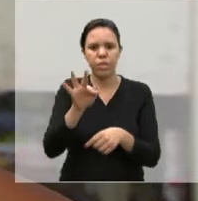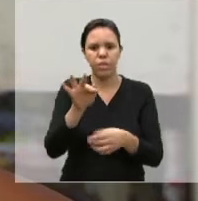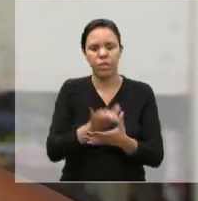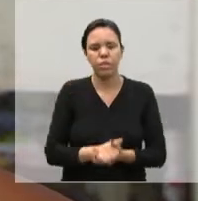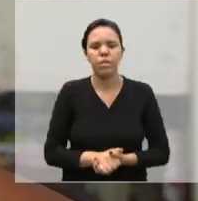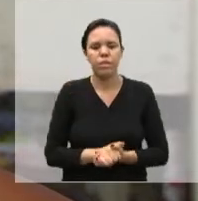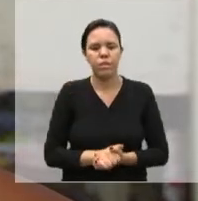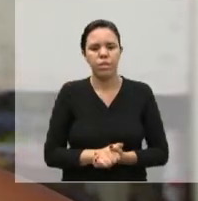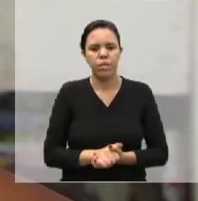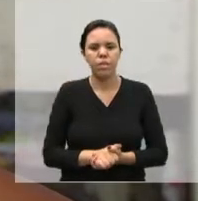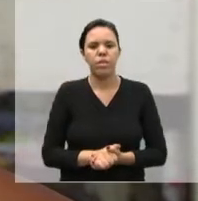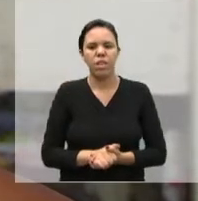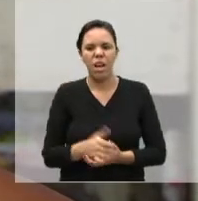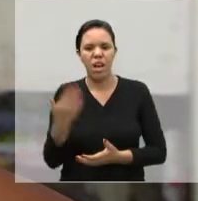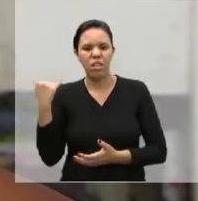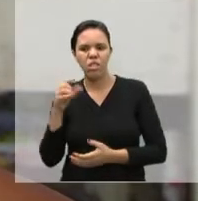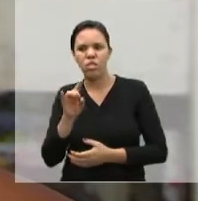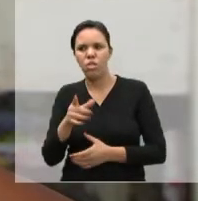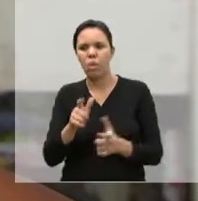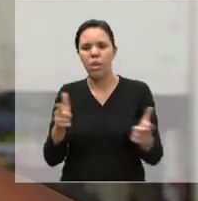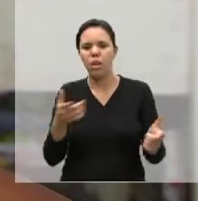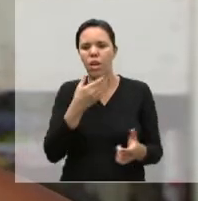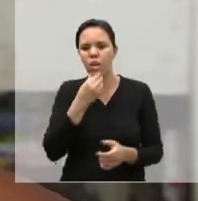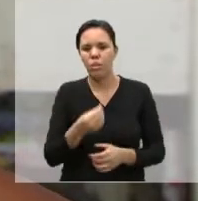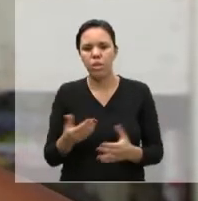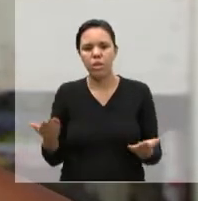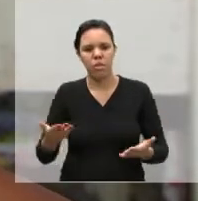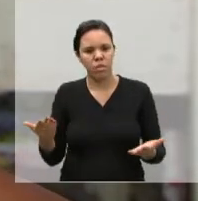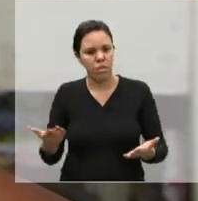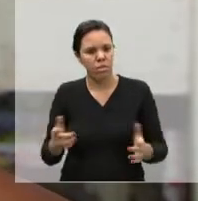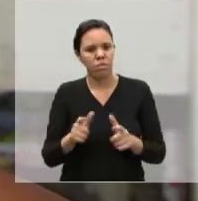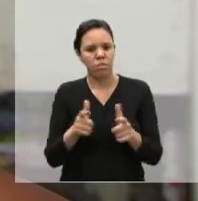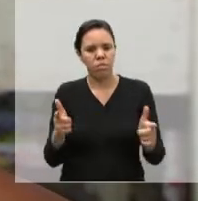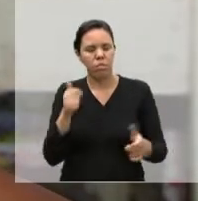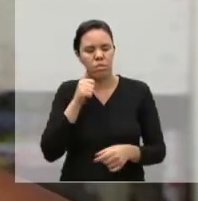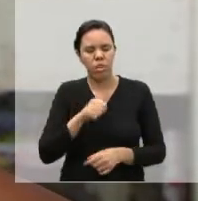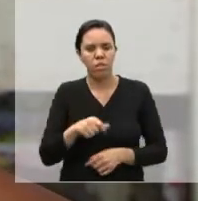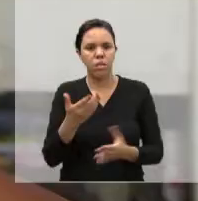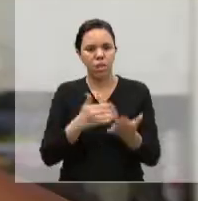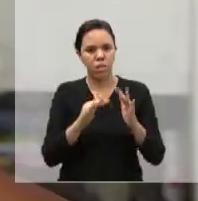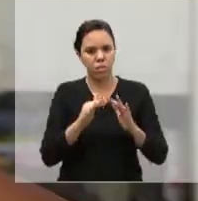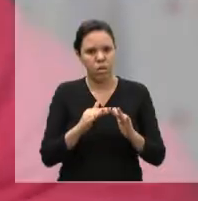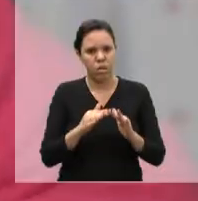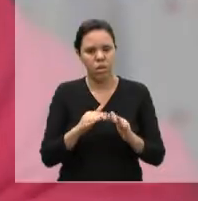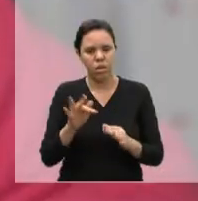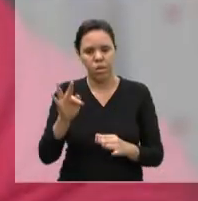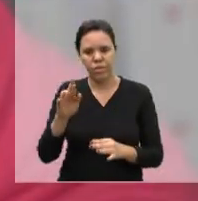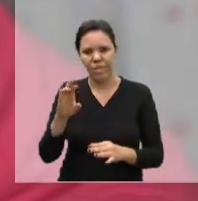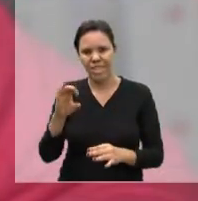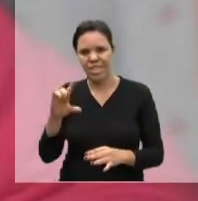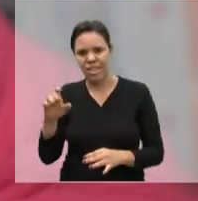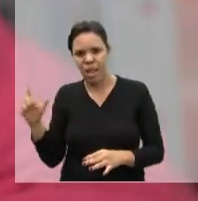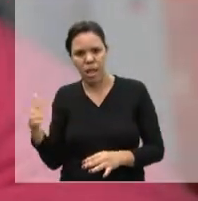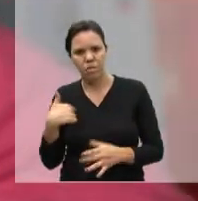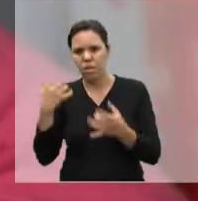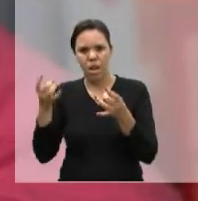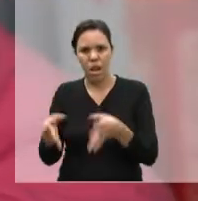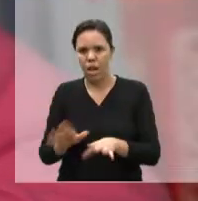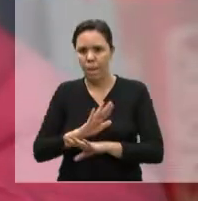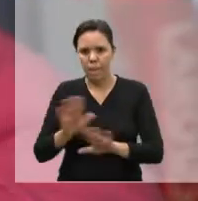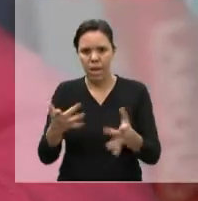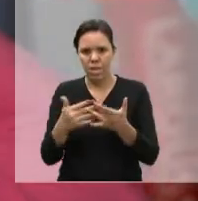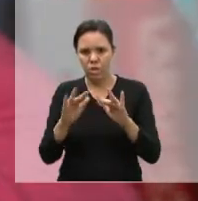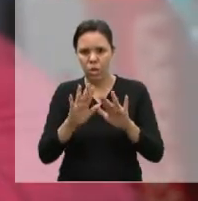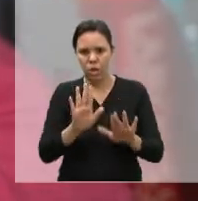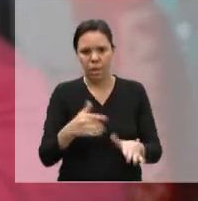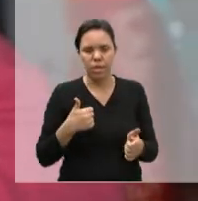nas universidades, porque antes a gente só via homens lá, mas só que vem aumentando mais e mais. Da escola, Franciele não